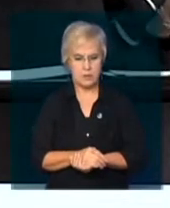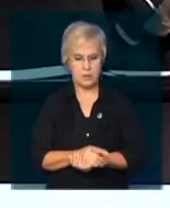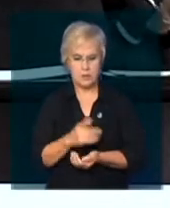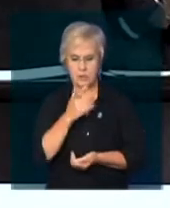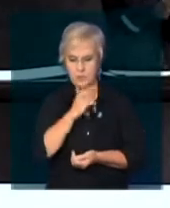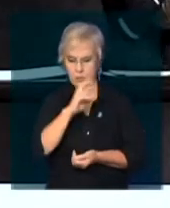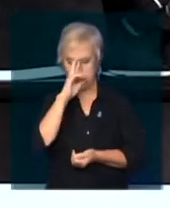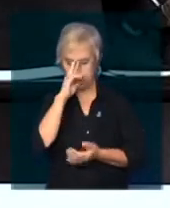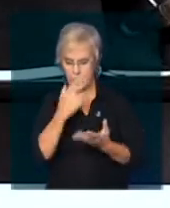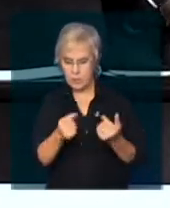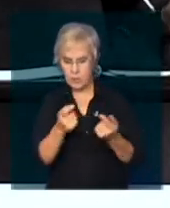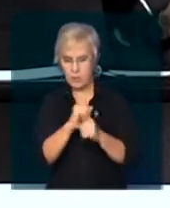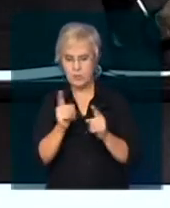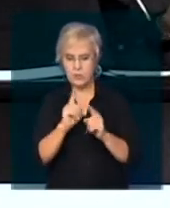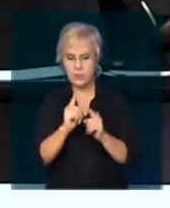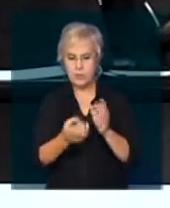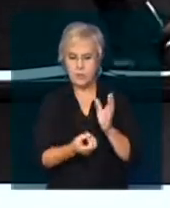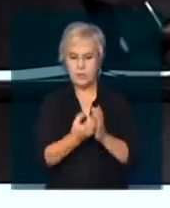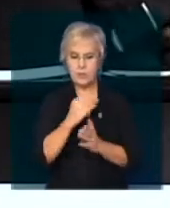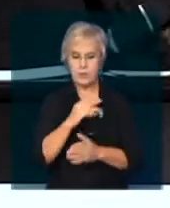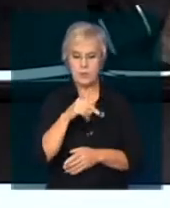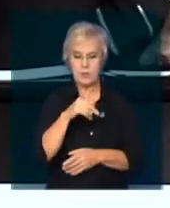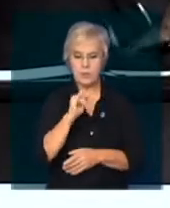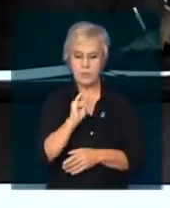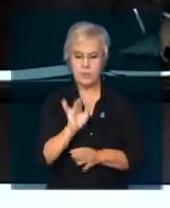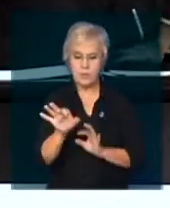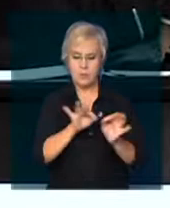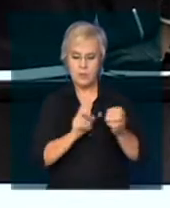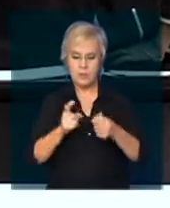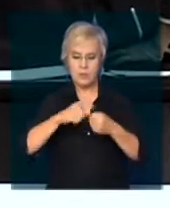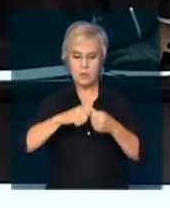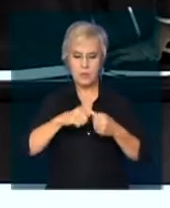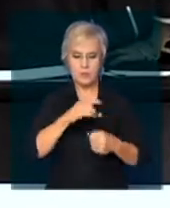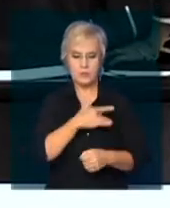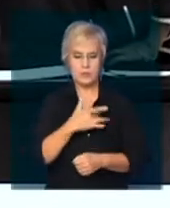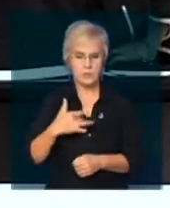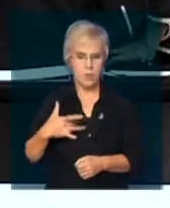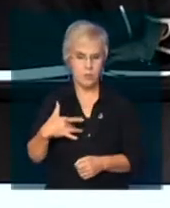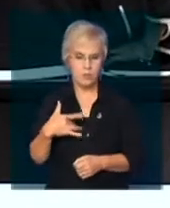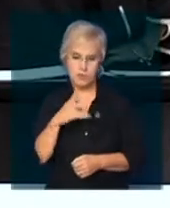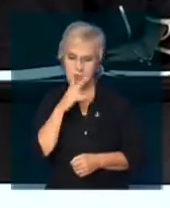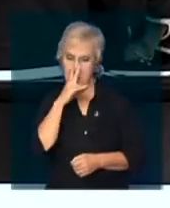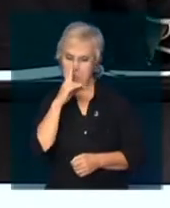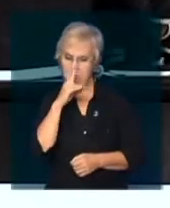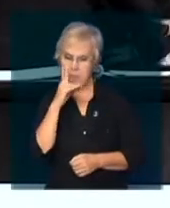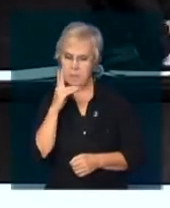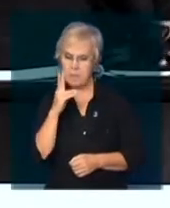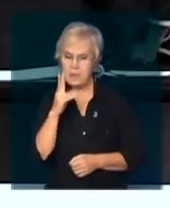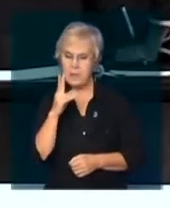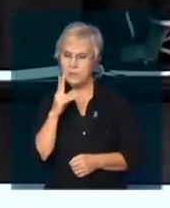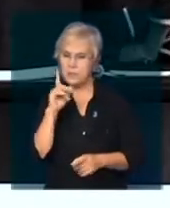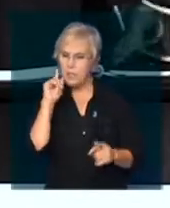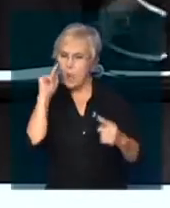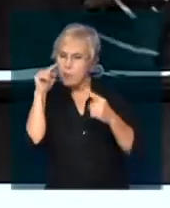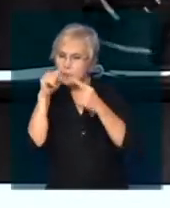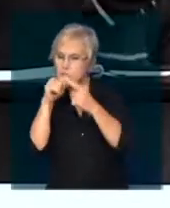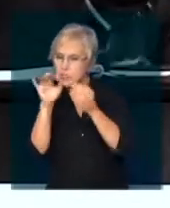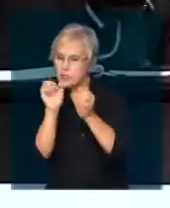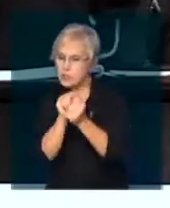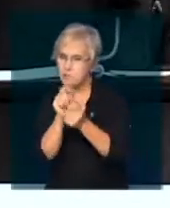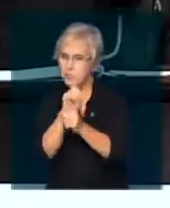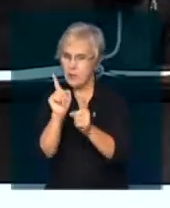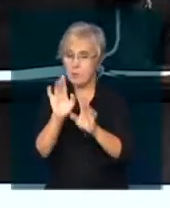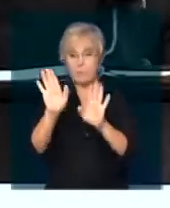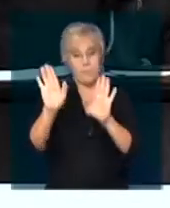que investigaria as irregularidades dos planos de saúde, o meu argumento foi falta de foco. Não é falta de foco. A Constituição,